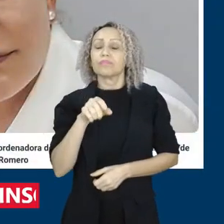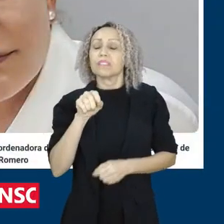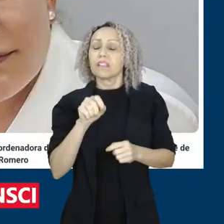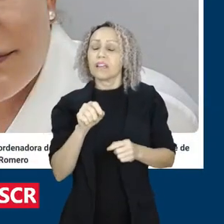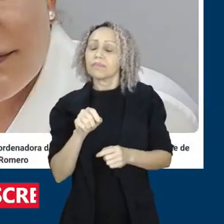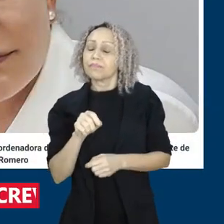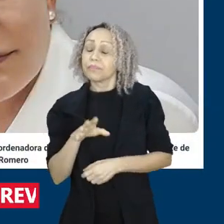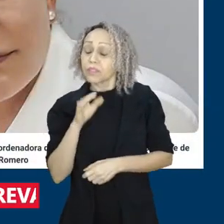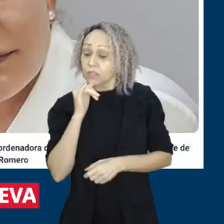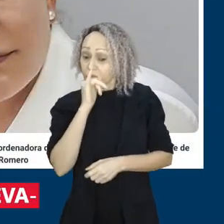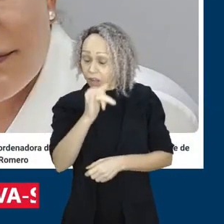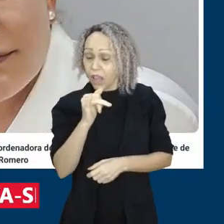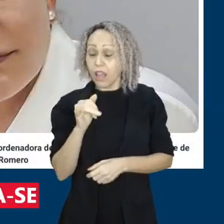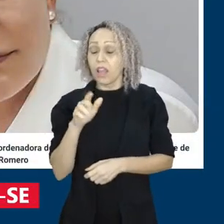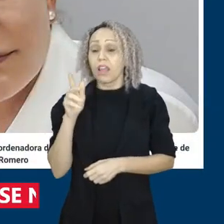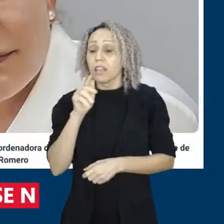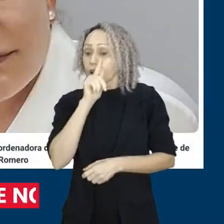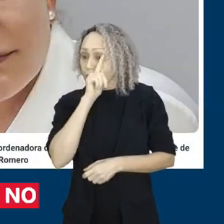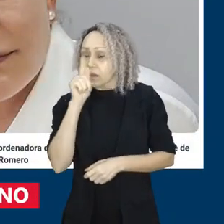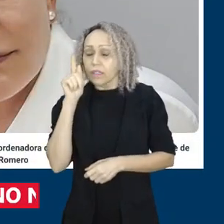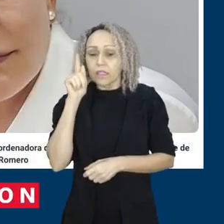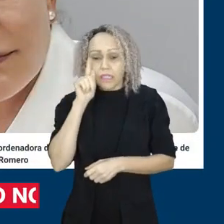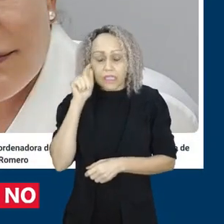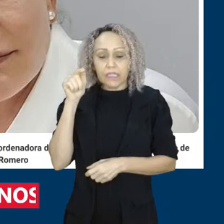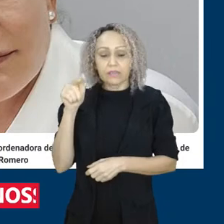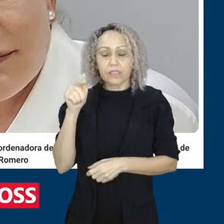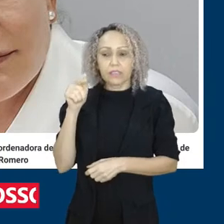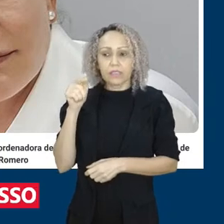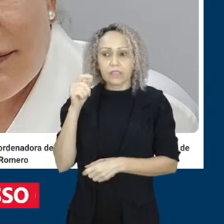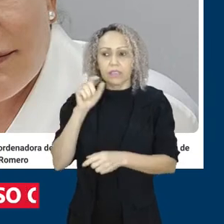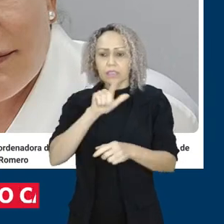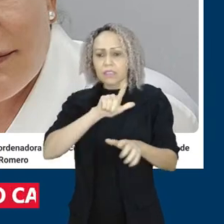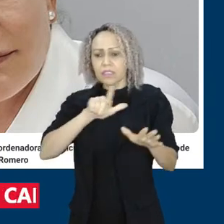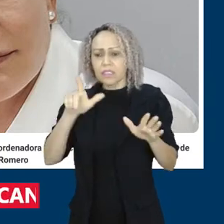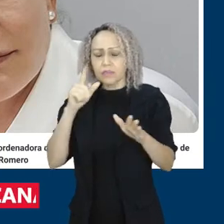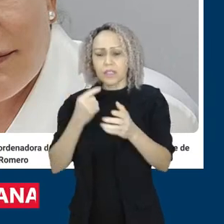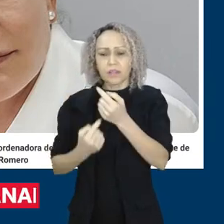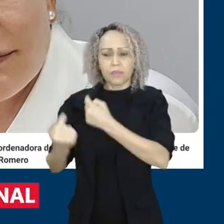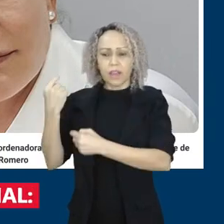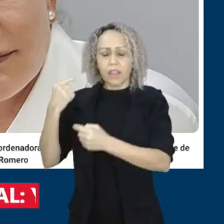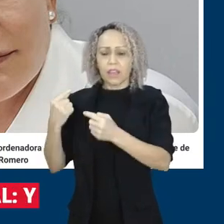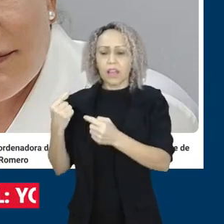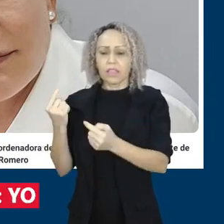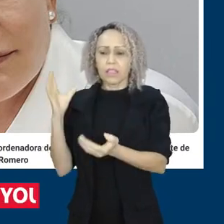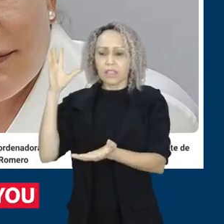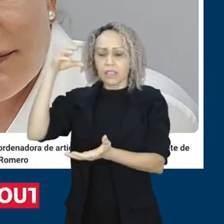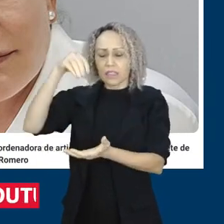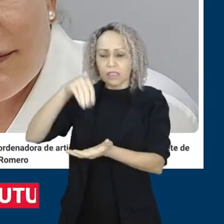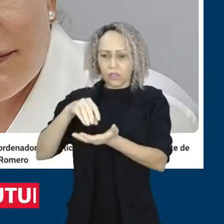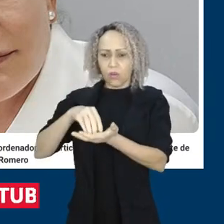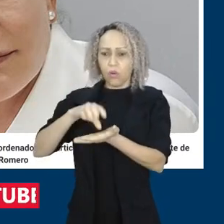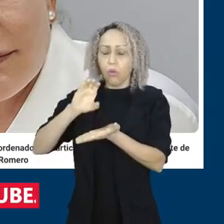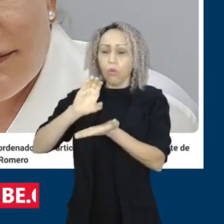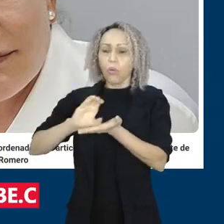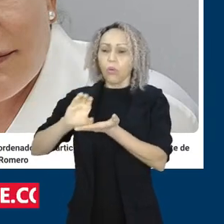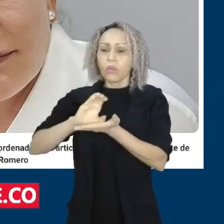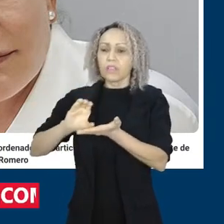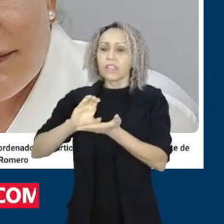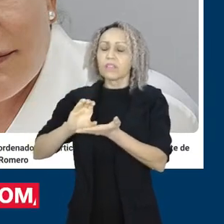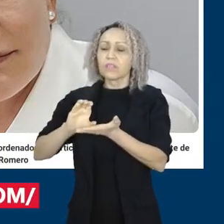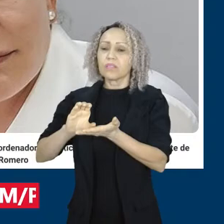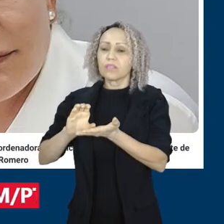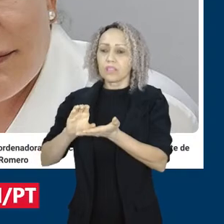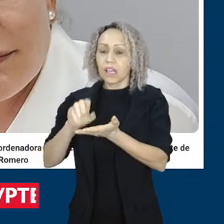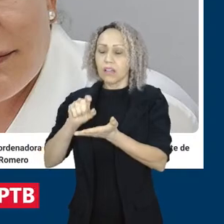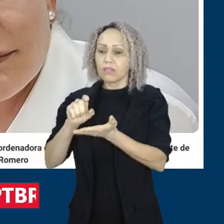Hoffmann instalou na semana passada o conselho de participação social dentro do governo de transição eu queria que você explicasse para